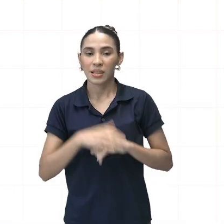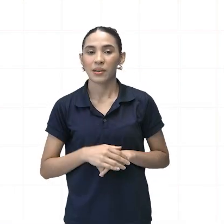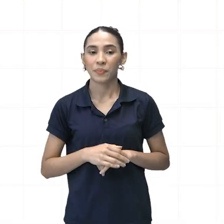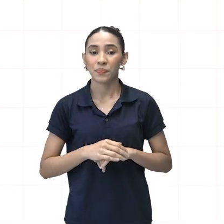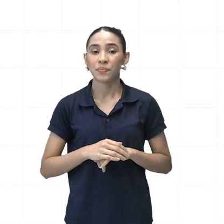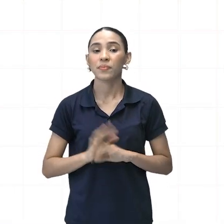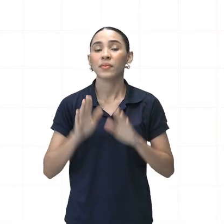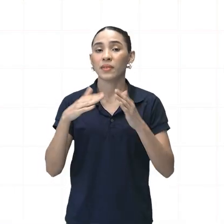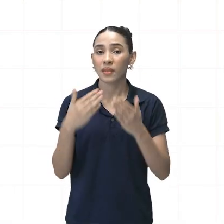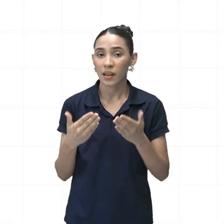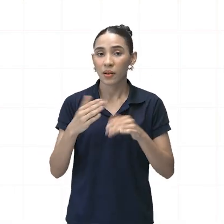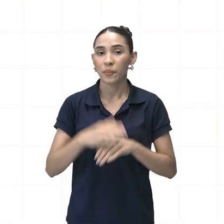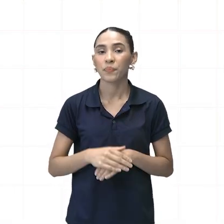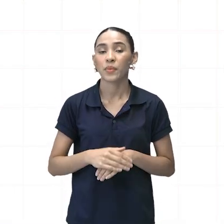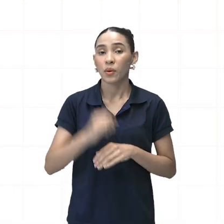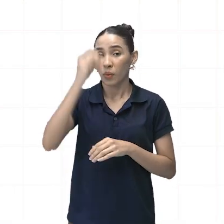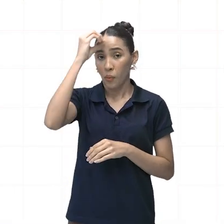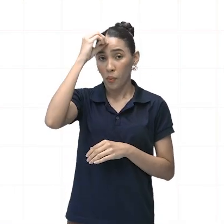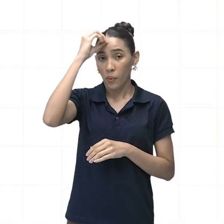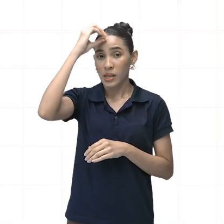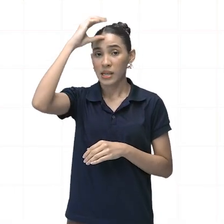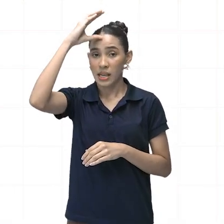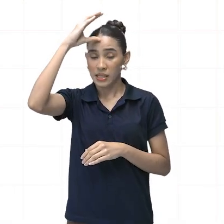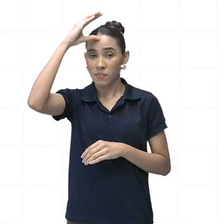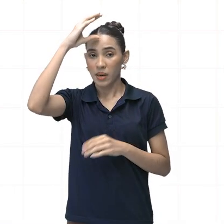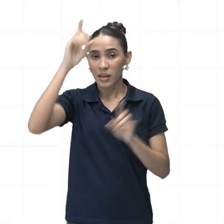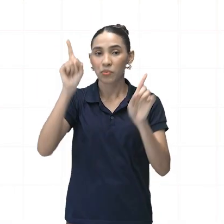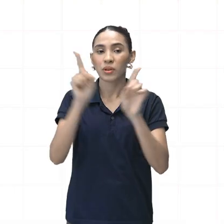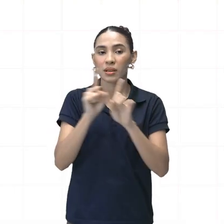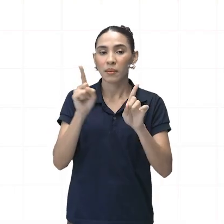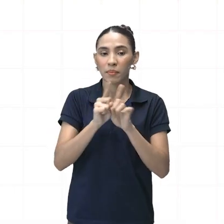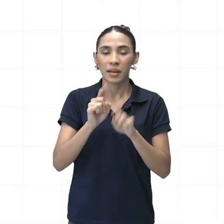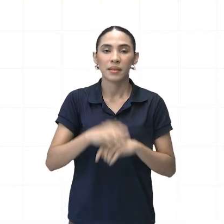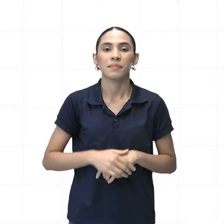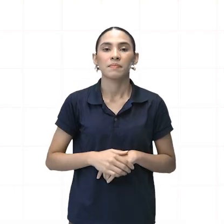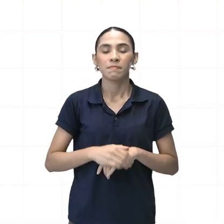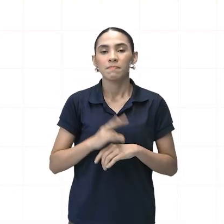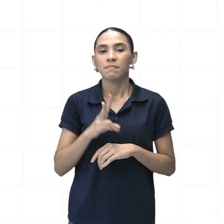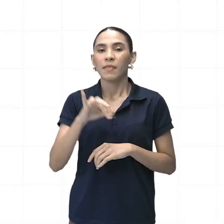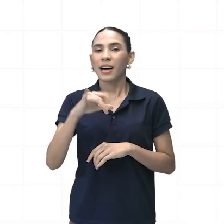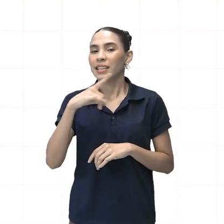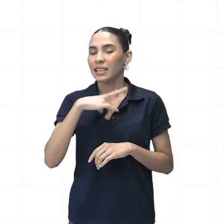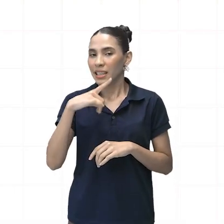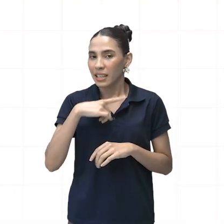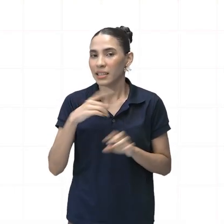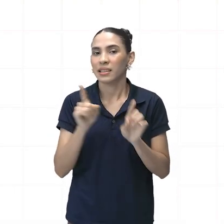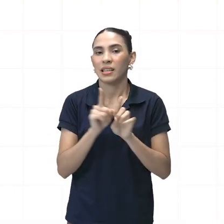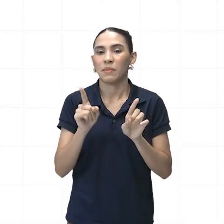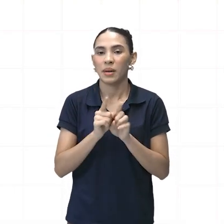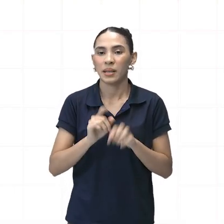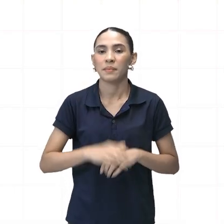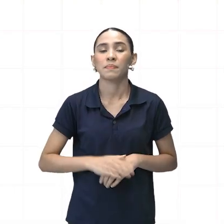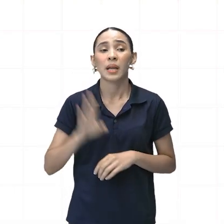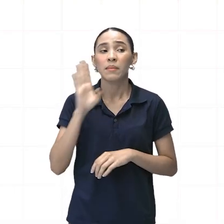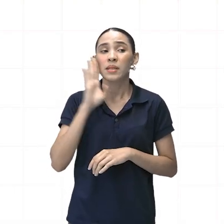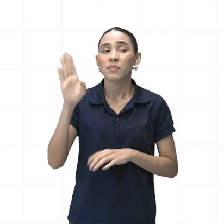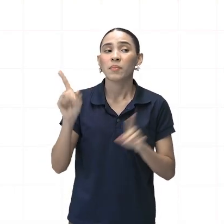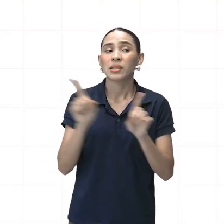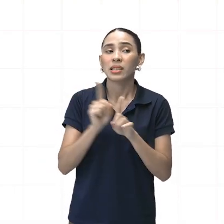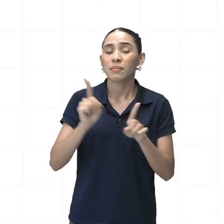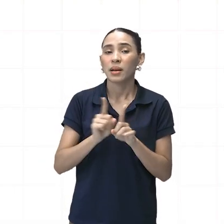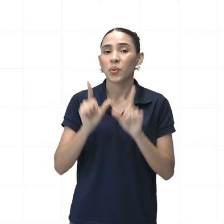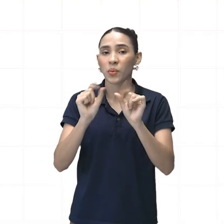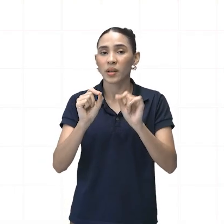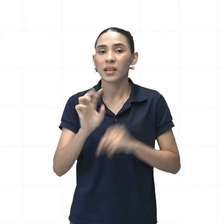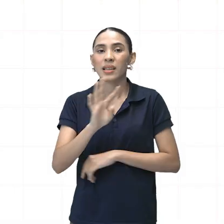informação, onde, gente, o conhecimento, que acaba se tendo aí, e principalmente